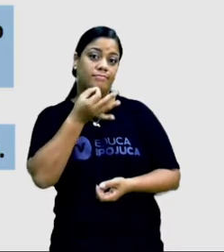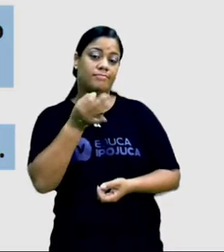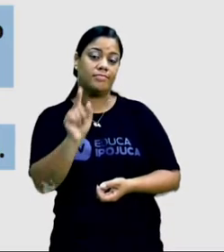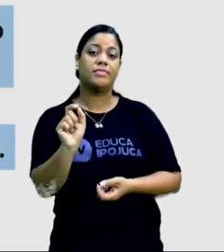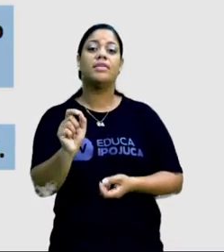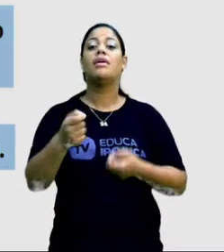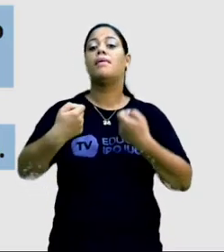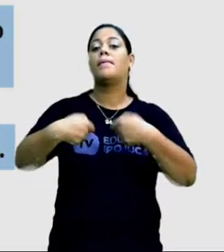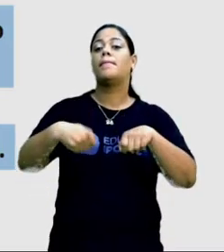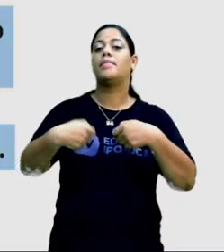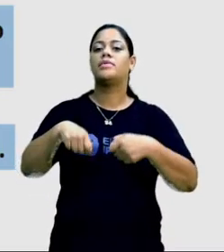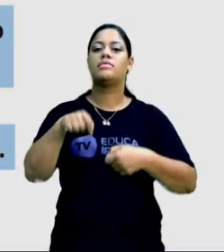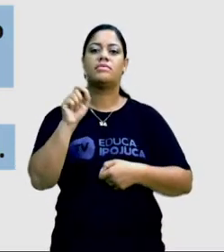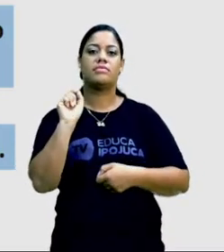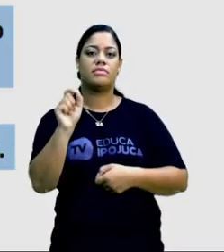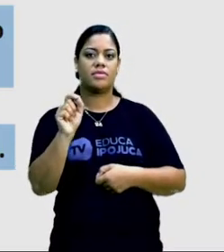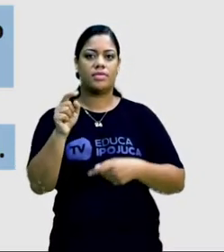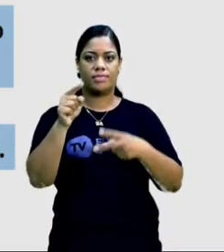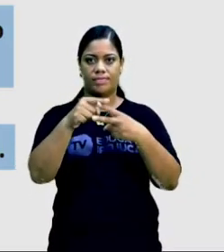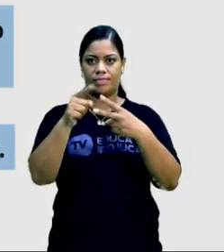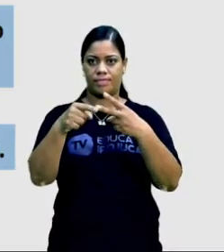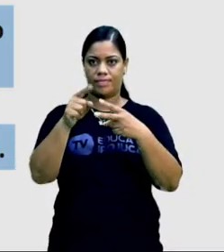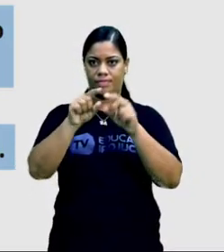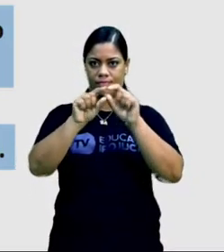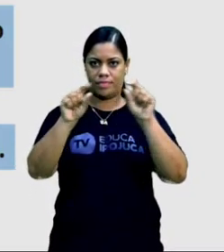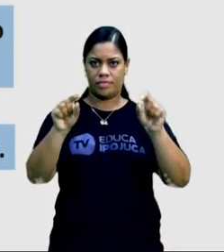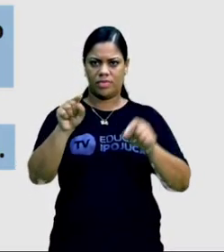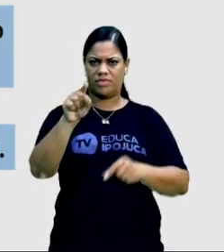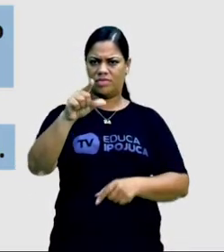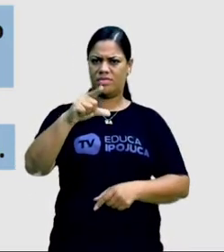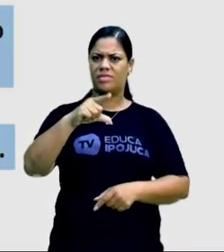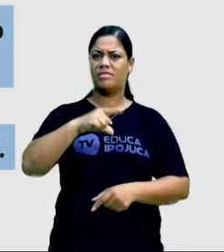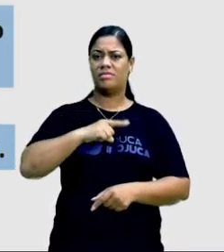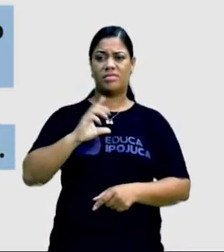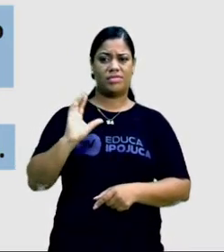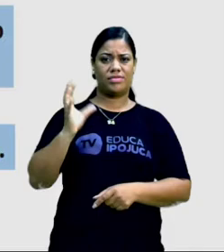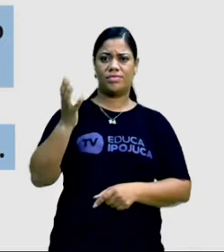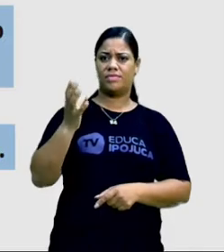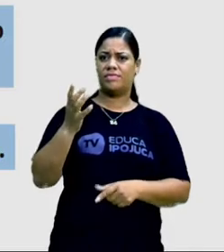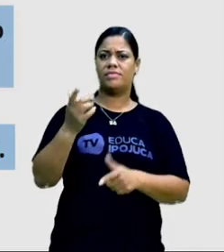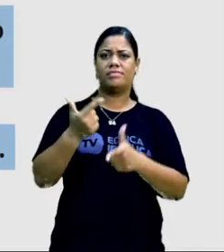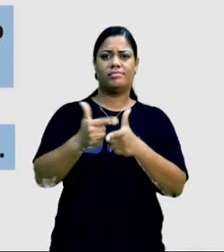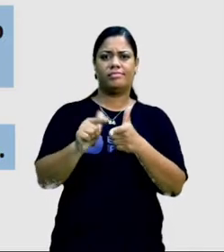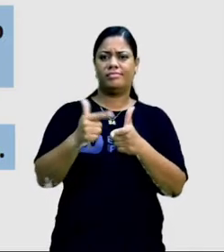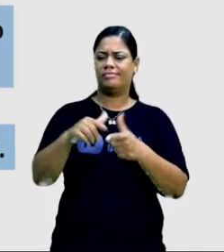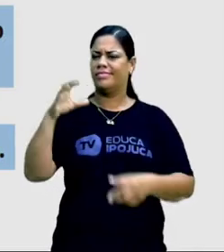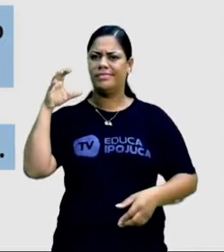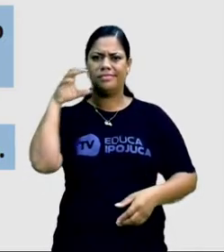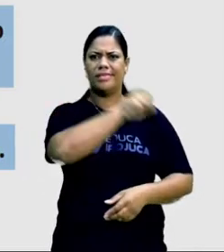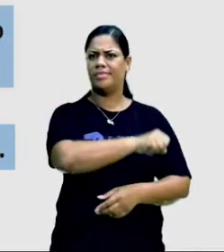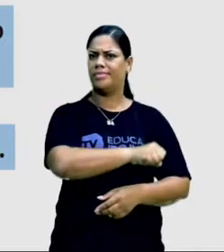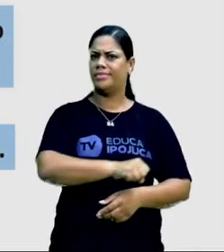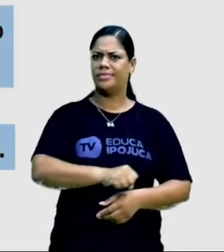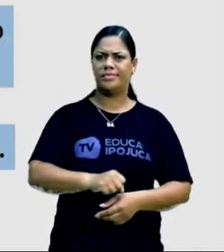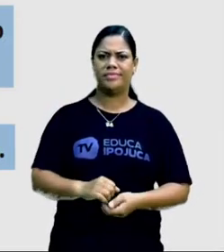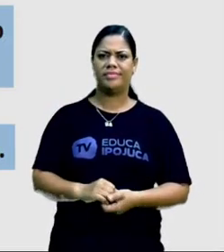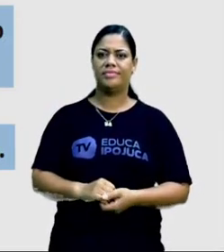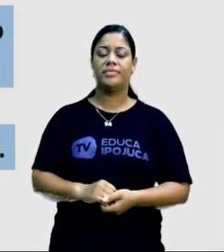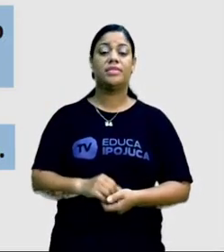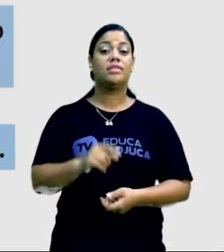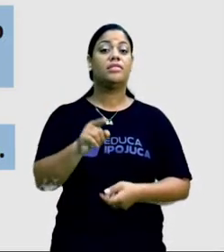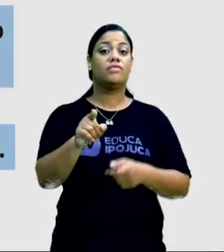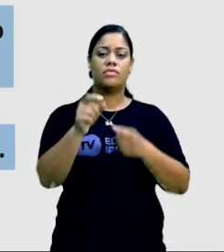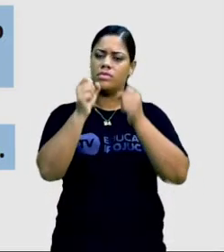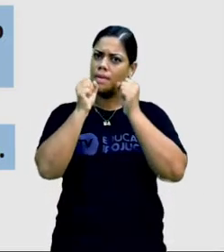que. Vamos às duas frases. Você tem que resolver essa situação rapidamente.